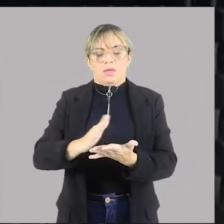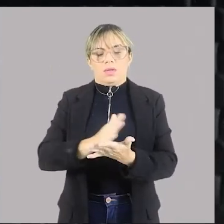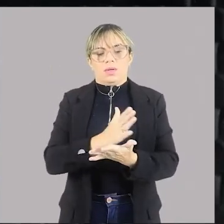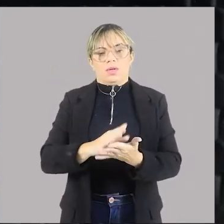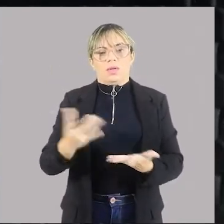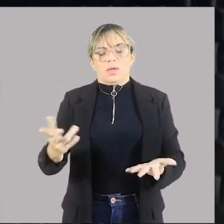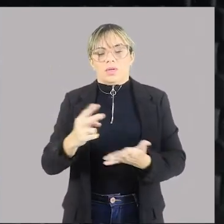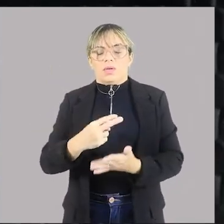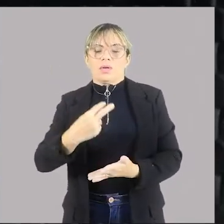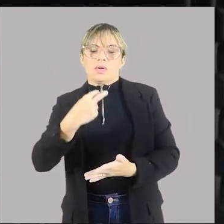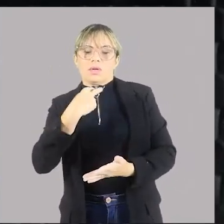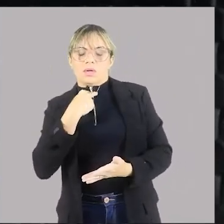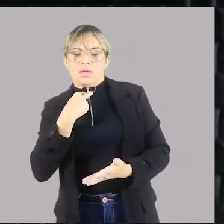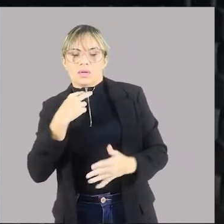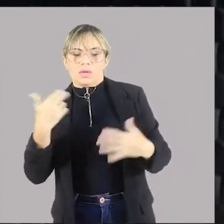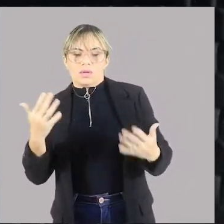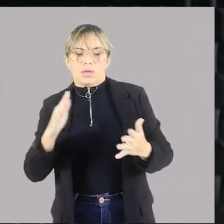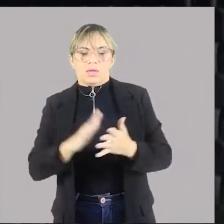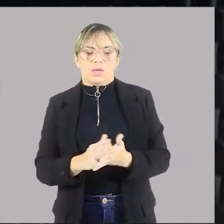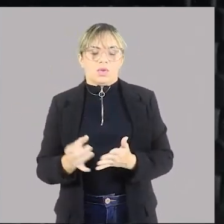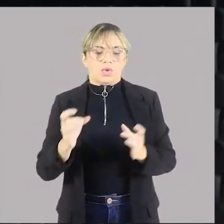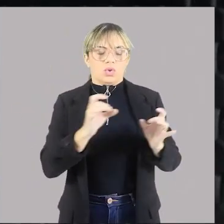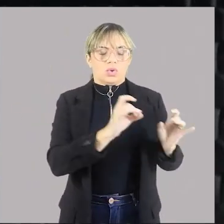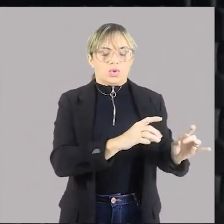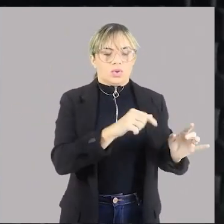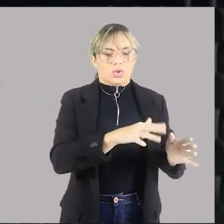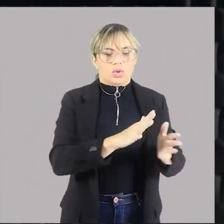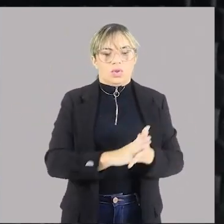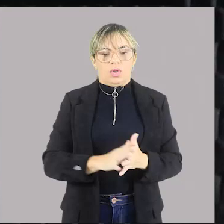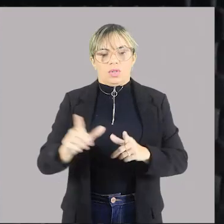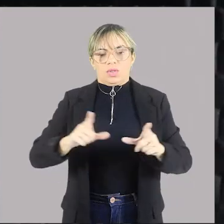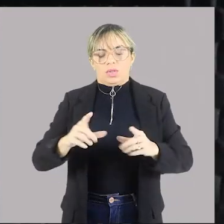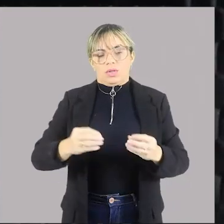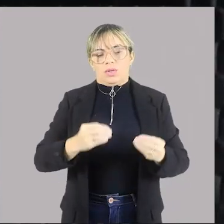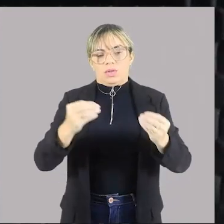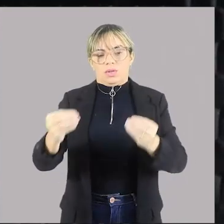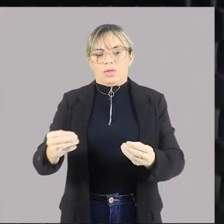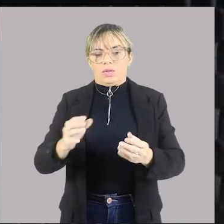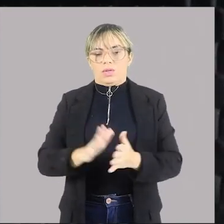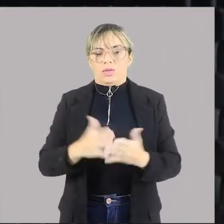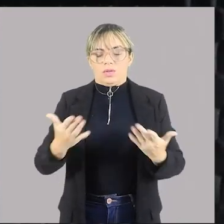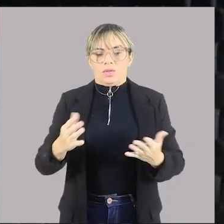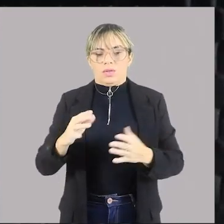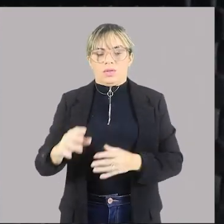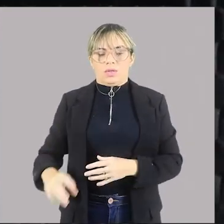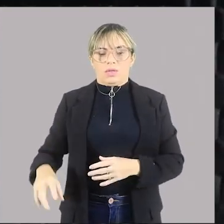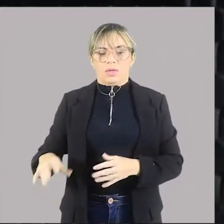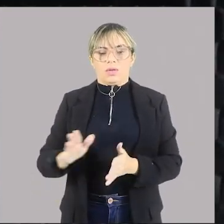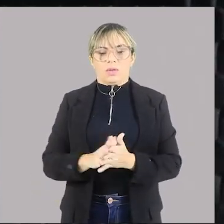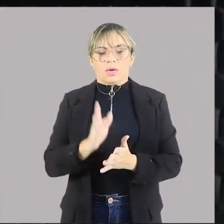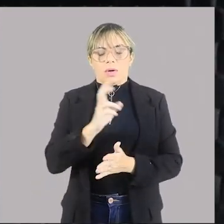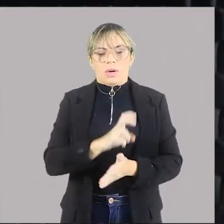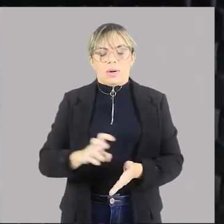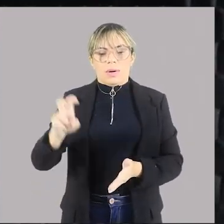não pode ser resumida em mera prestação de serviço. Por último, aliás, por último não, mas quase no